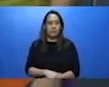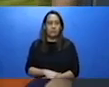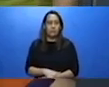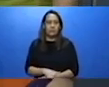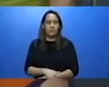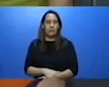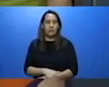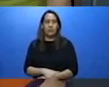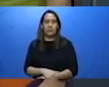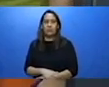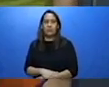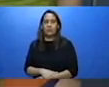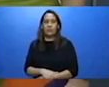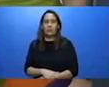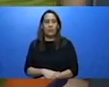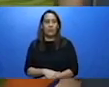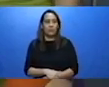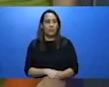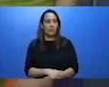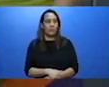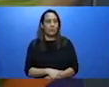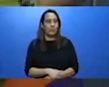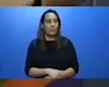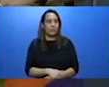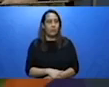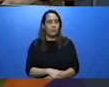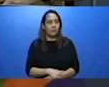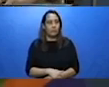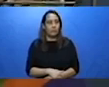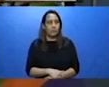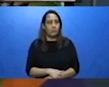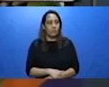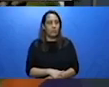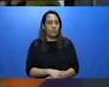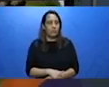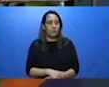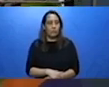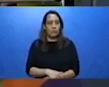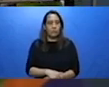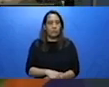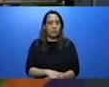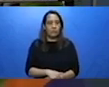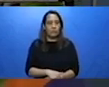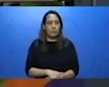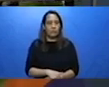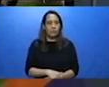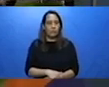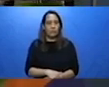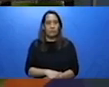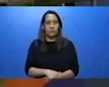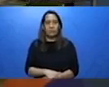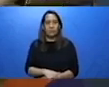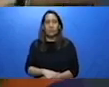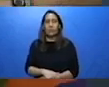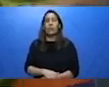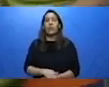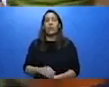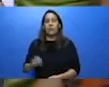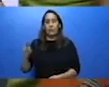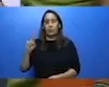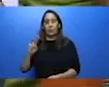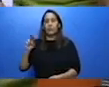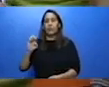São duas letrinhas E juntas. É igualzinho vou. 2 vogais juntinhas.